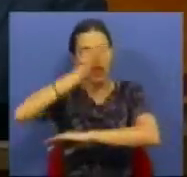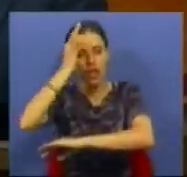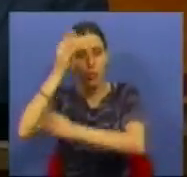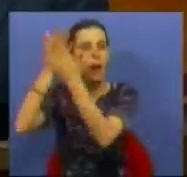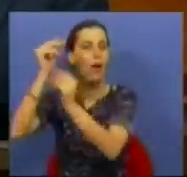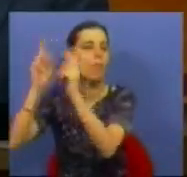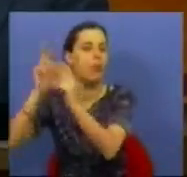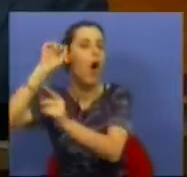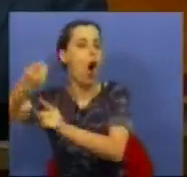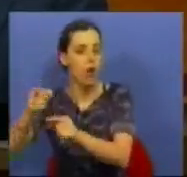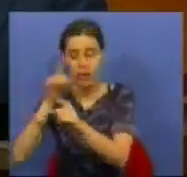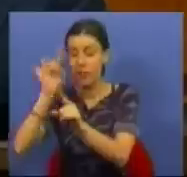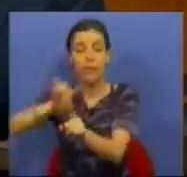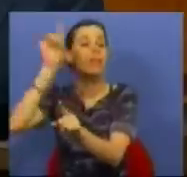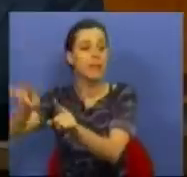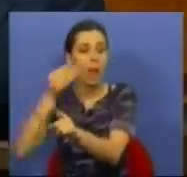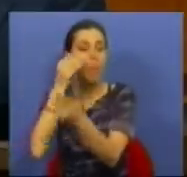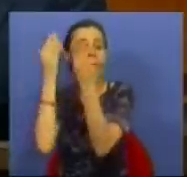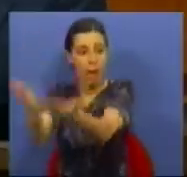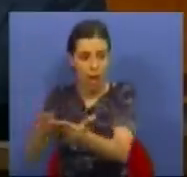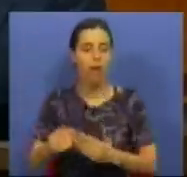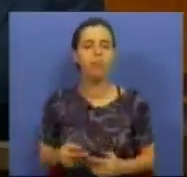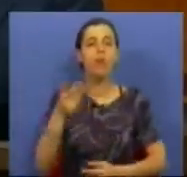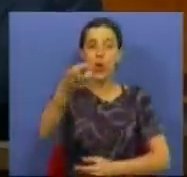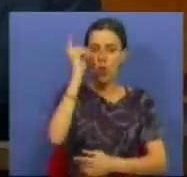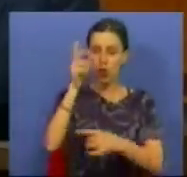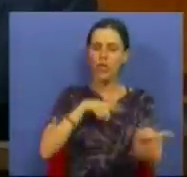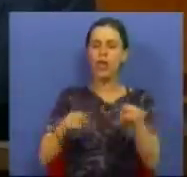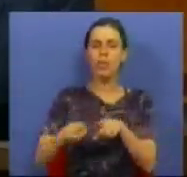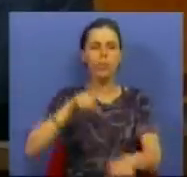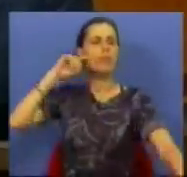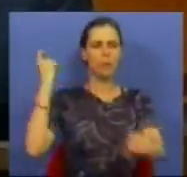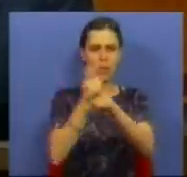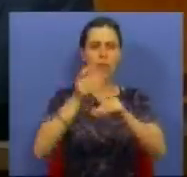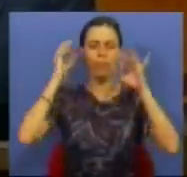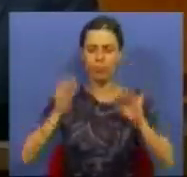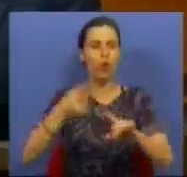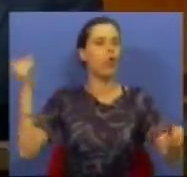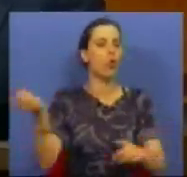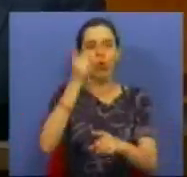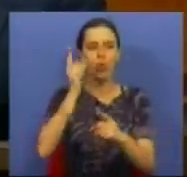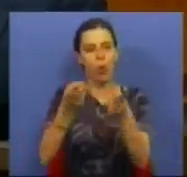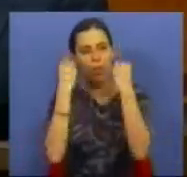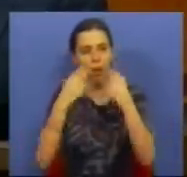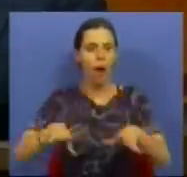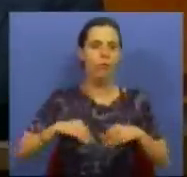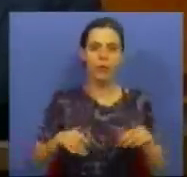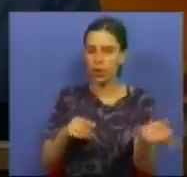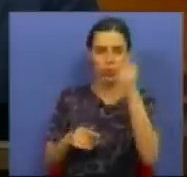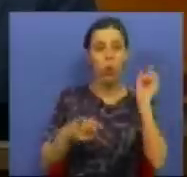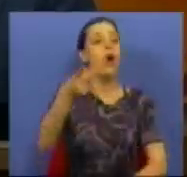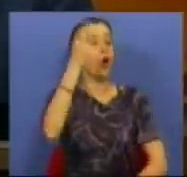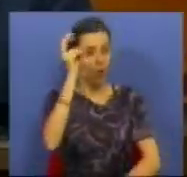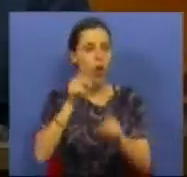mercados. Quando os mercados são o que são, é coragem política que se exige e não subserviência.